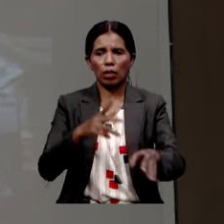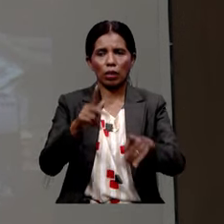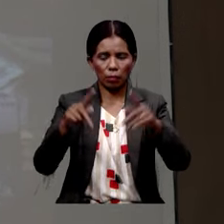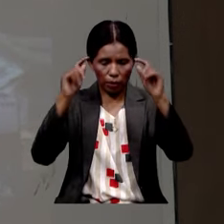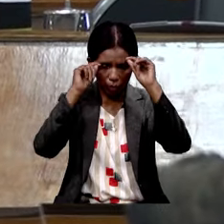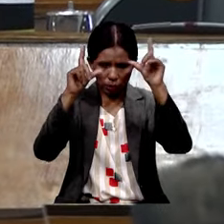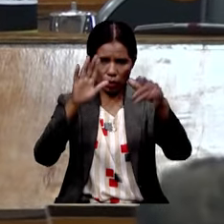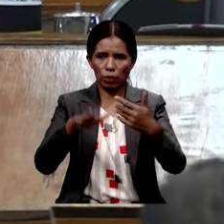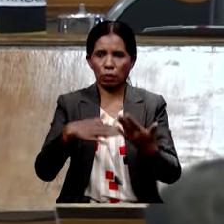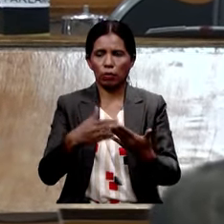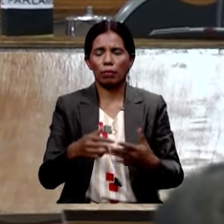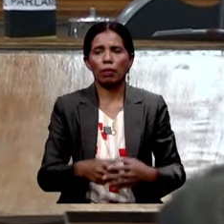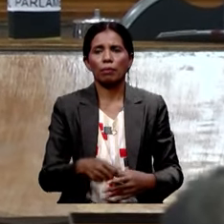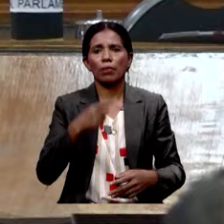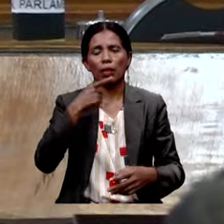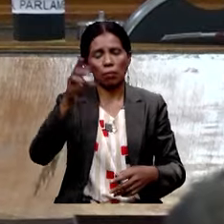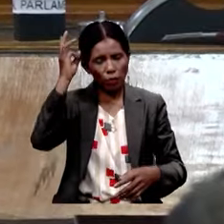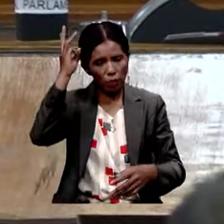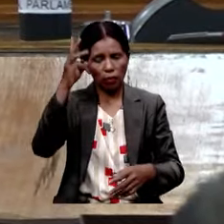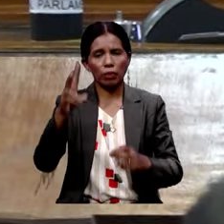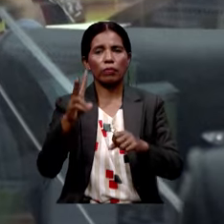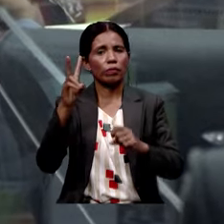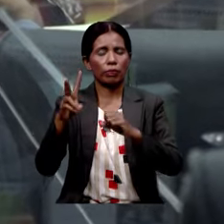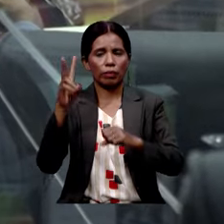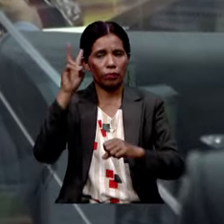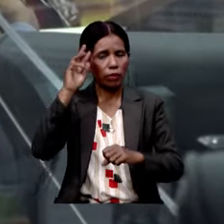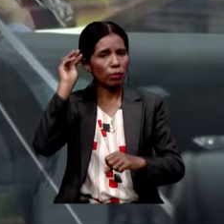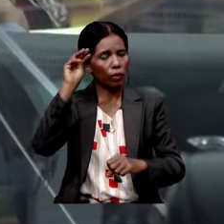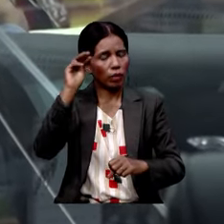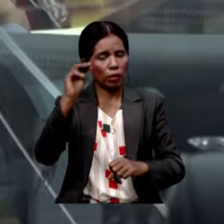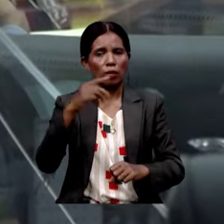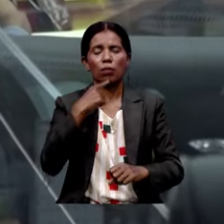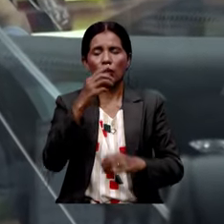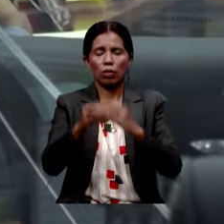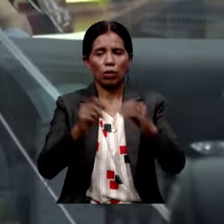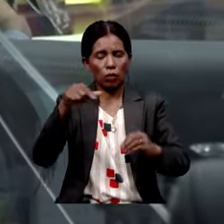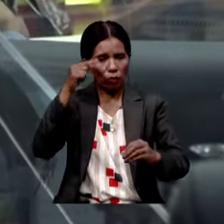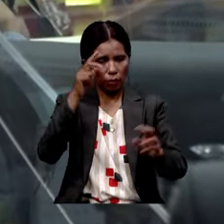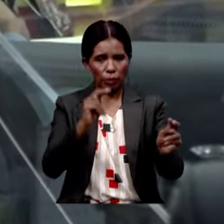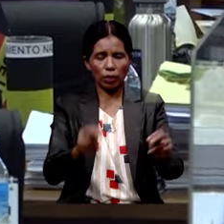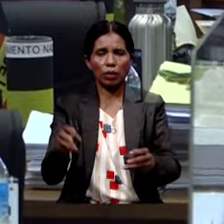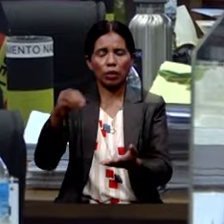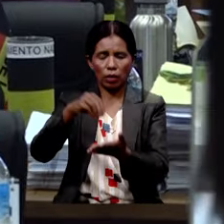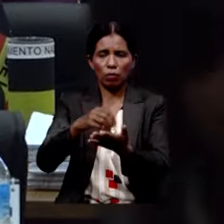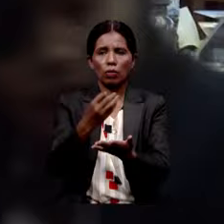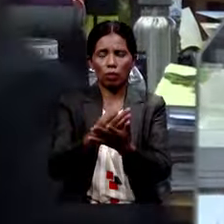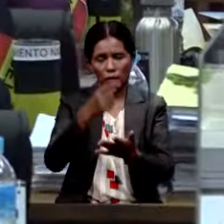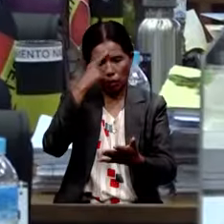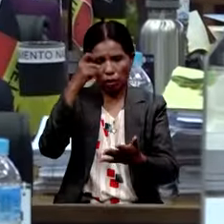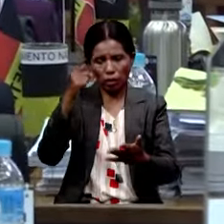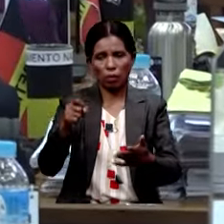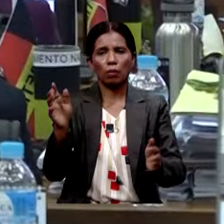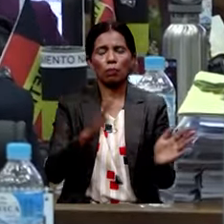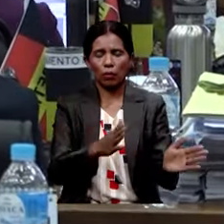Timor-Leste toma. A tama preocupação, né, vice-ministro assunto parlamentar explica, governo precisa tautan osan, tamba